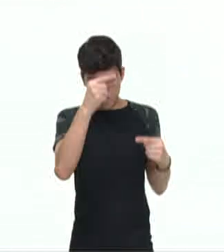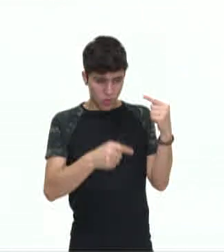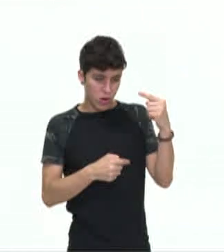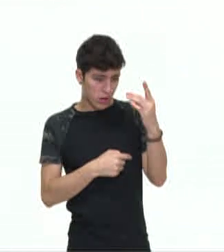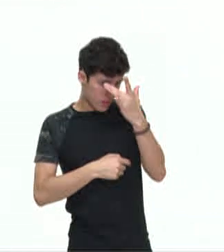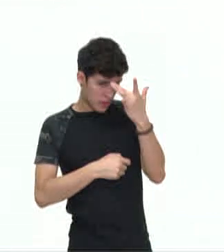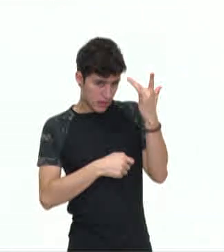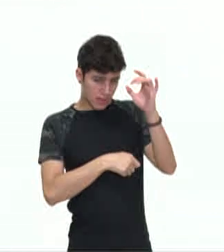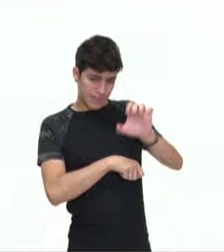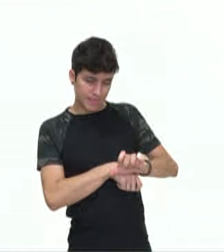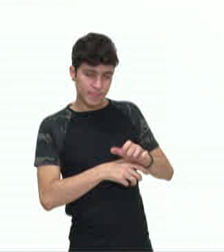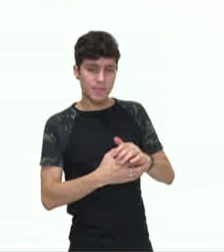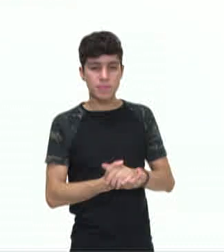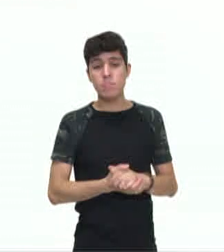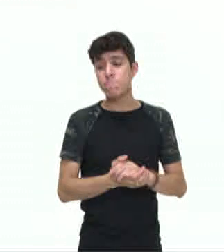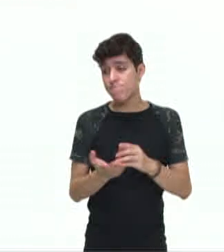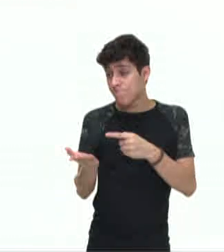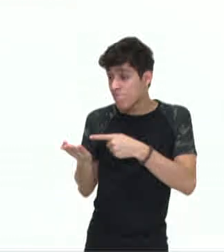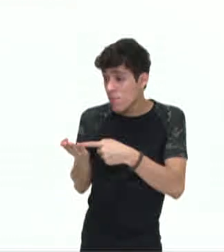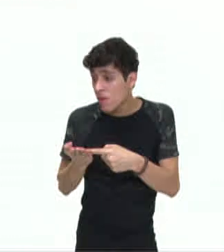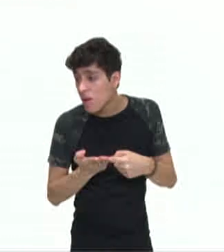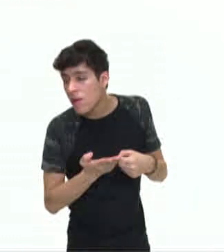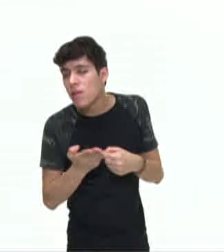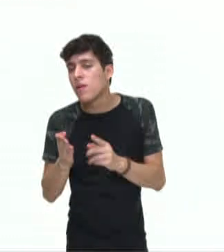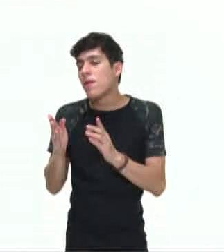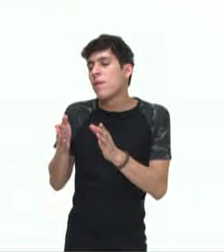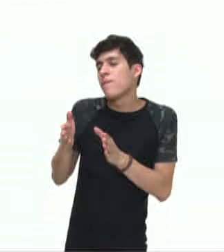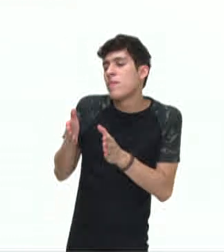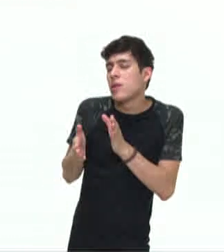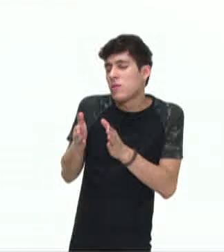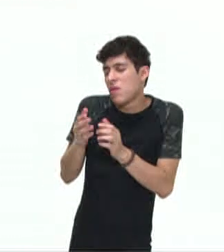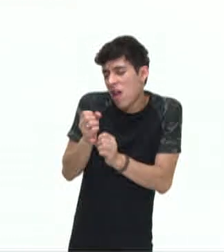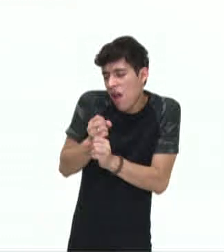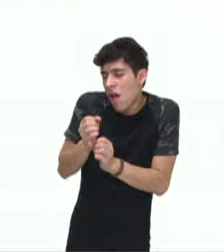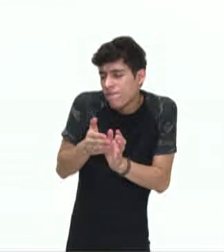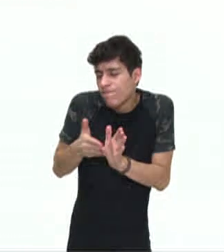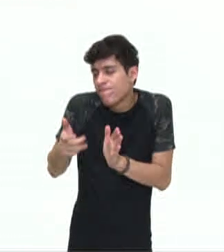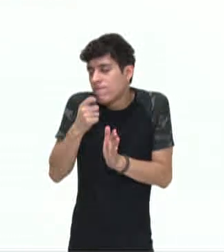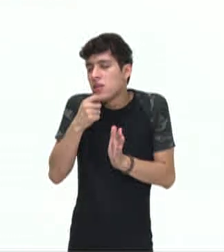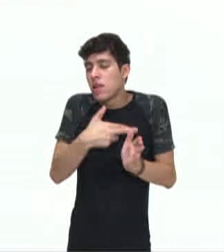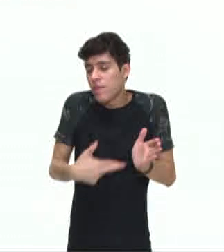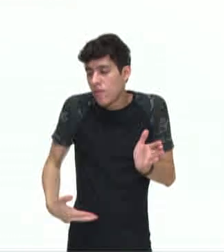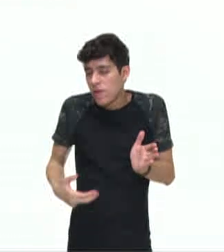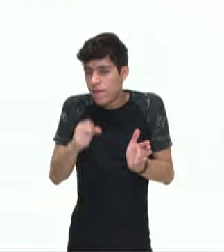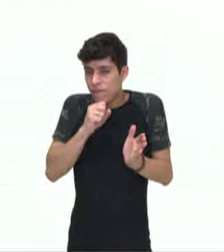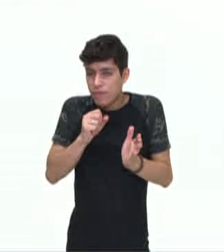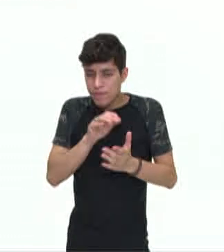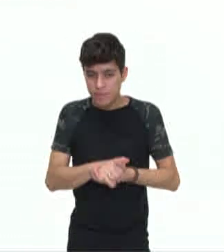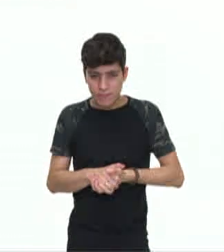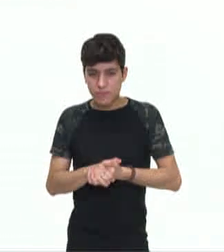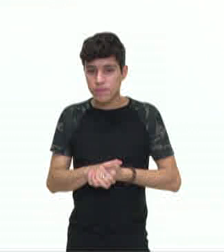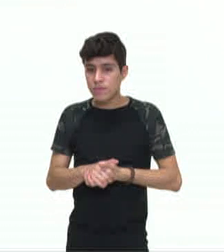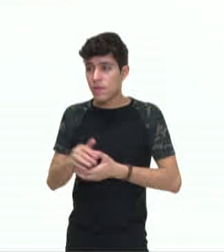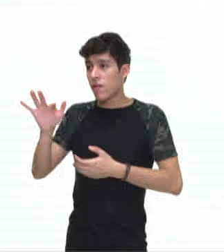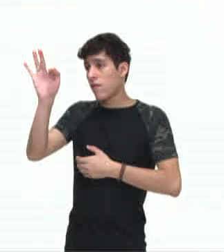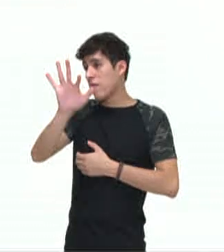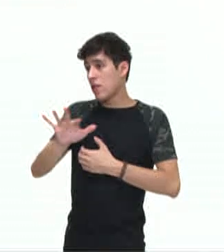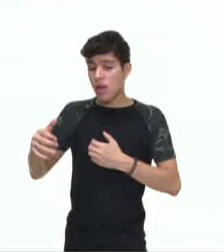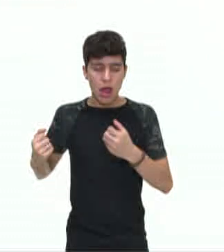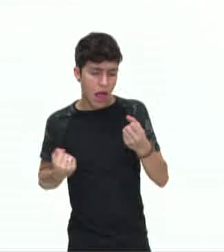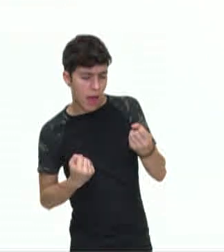de Estado, foi um acordo durante os primeiros anos da República Velha, em que o governo federal apoiava os governos estaduais